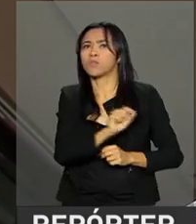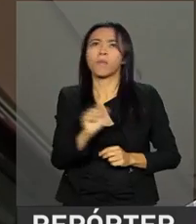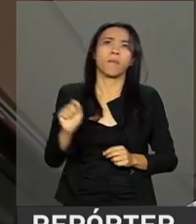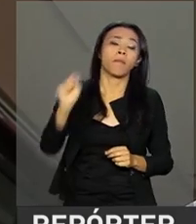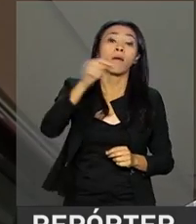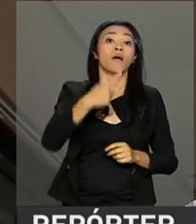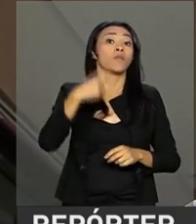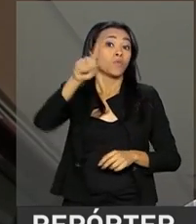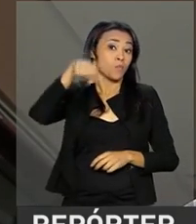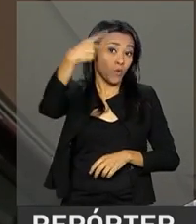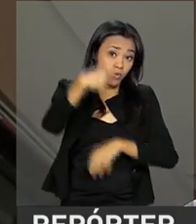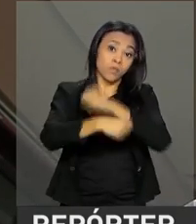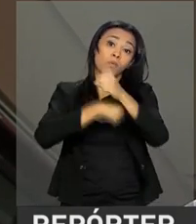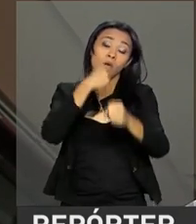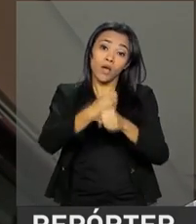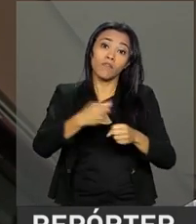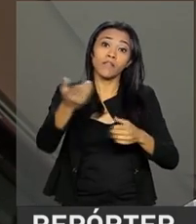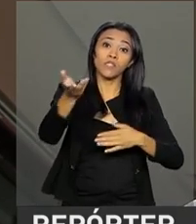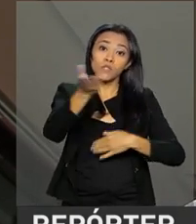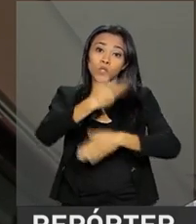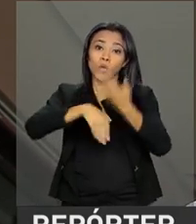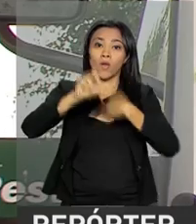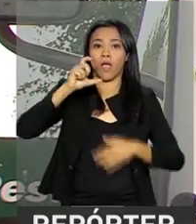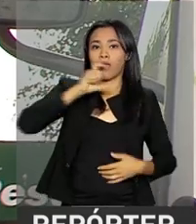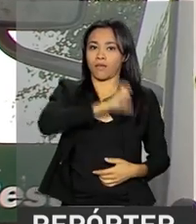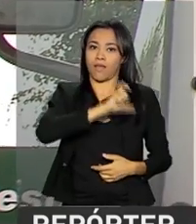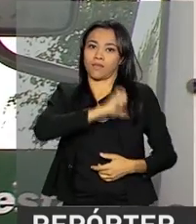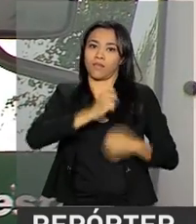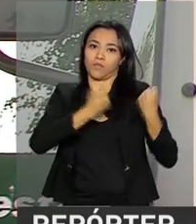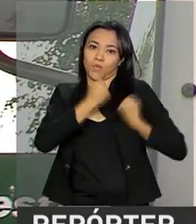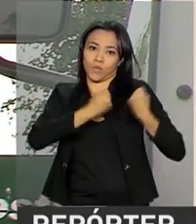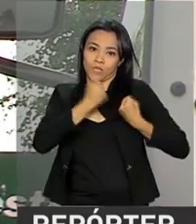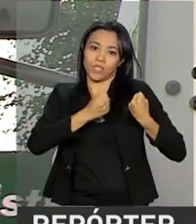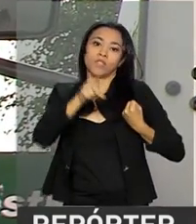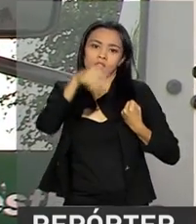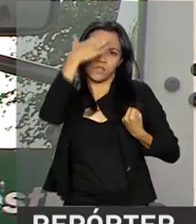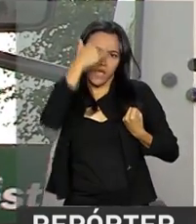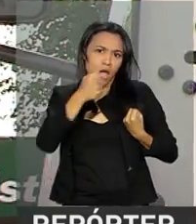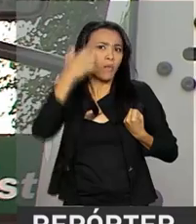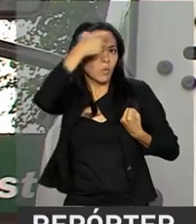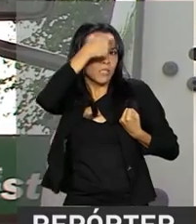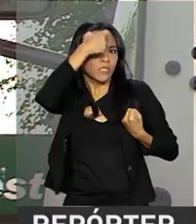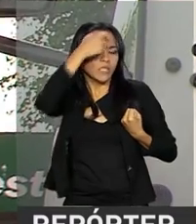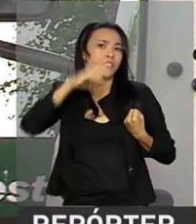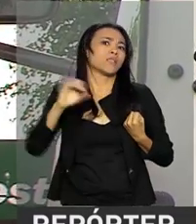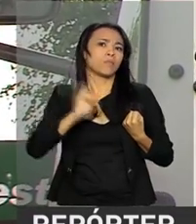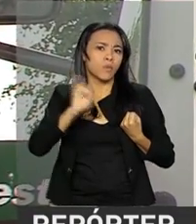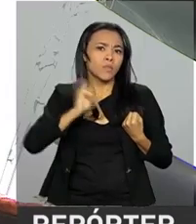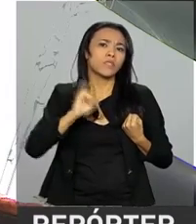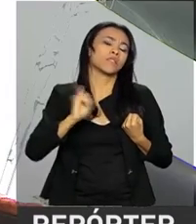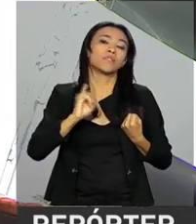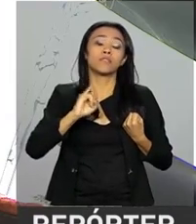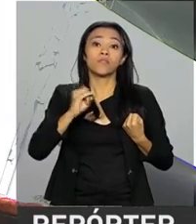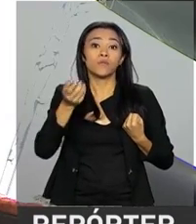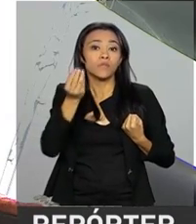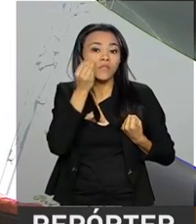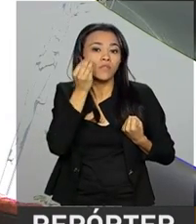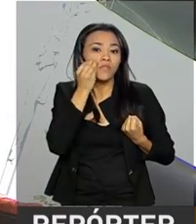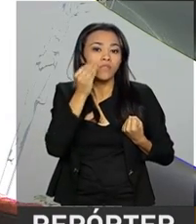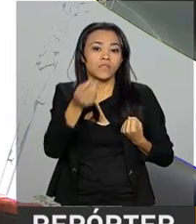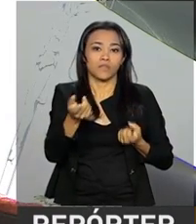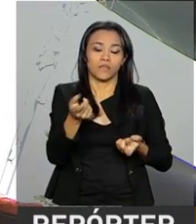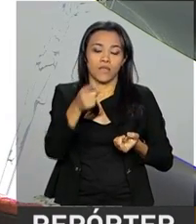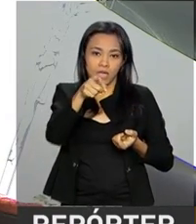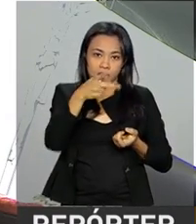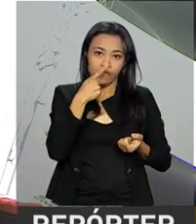renovar a carteira de motorista e está consciente sobre a importância do teste toxicológico precisamos ajuda